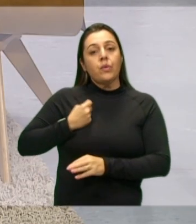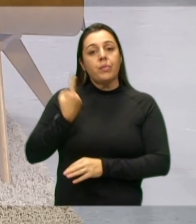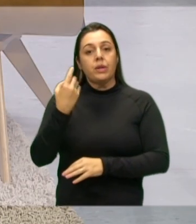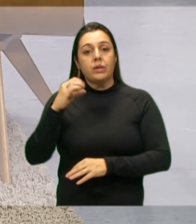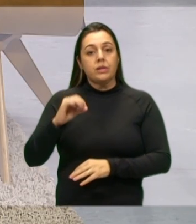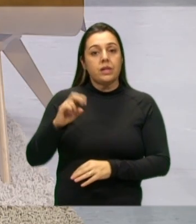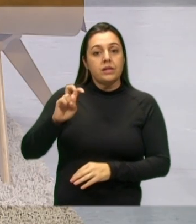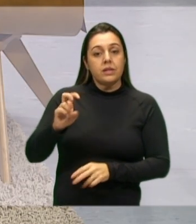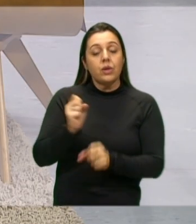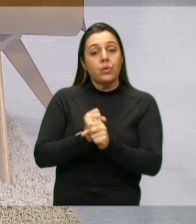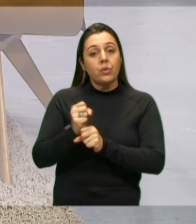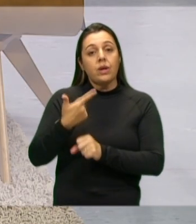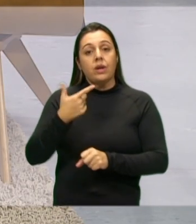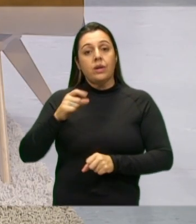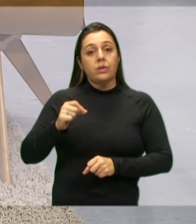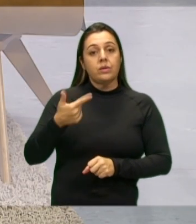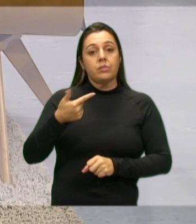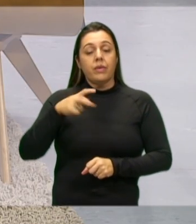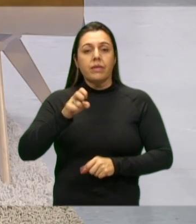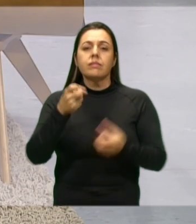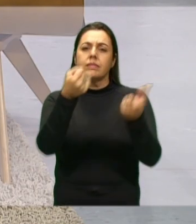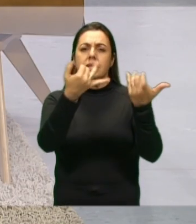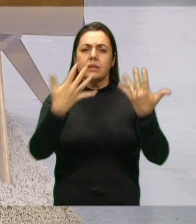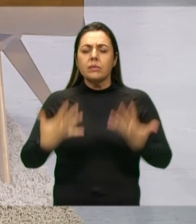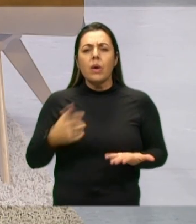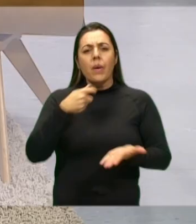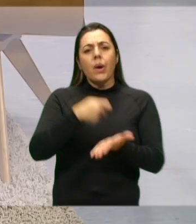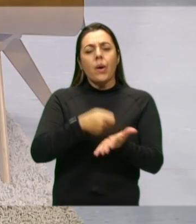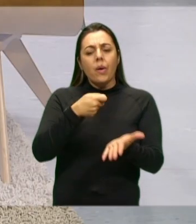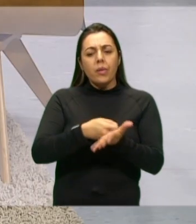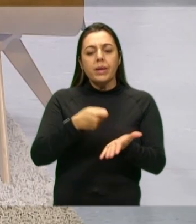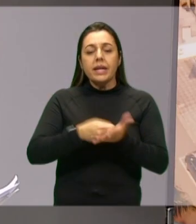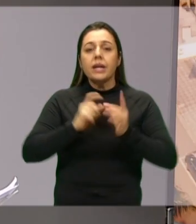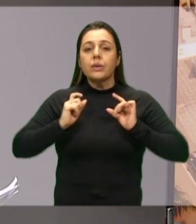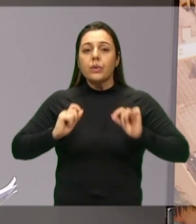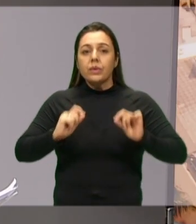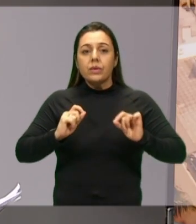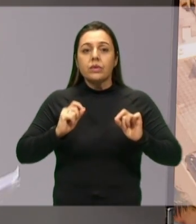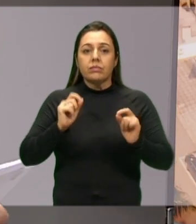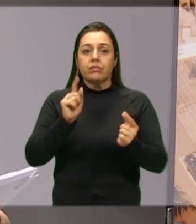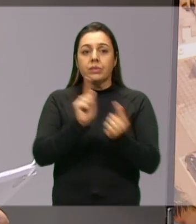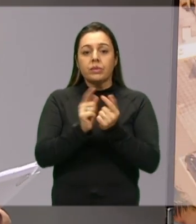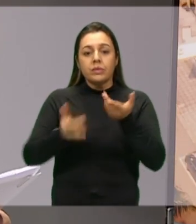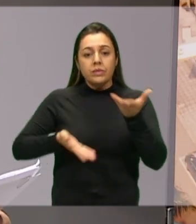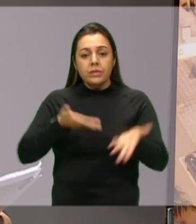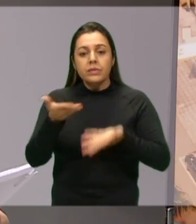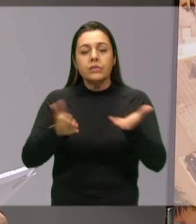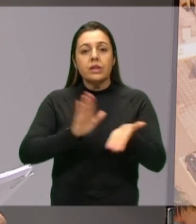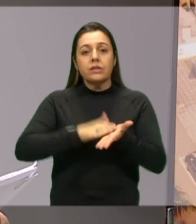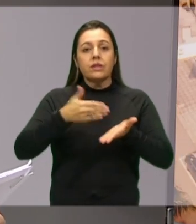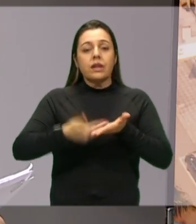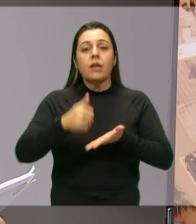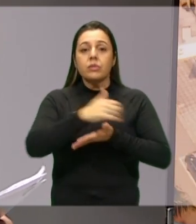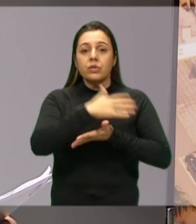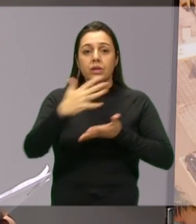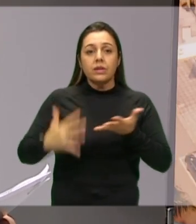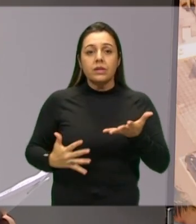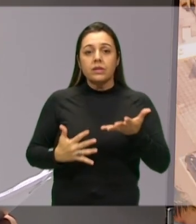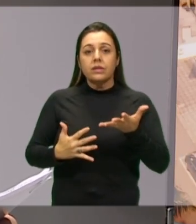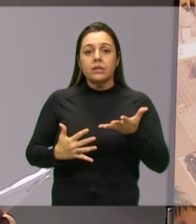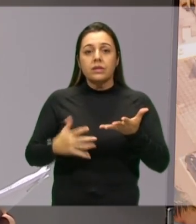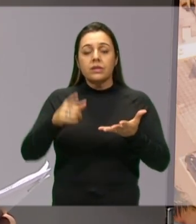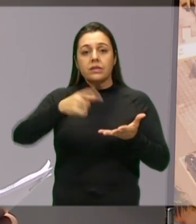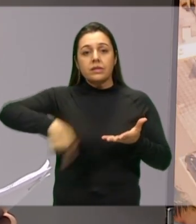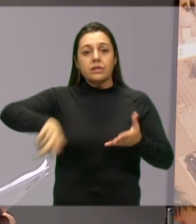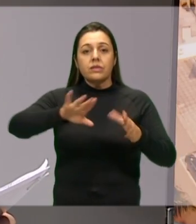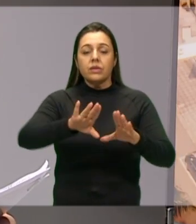105 de 2025, que dispõe sobre a obrigatoriedade do serviço de um intérprete de Libras